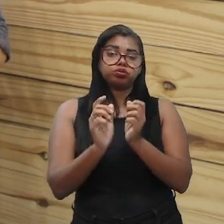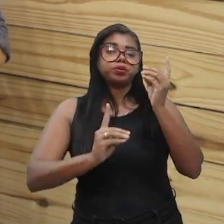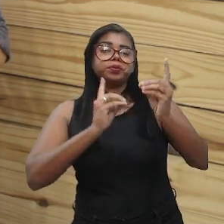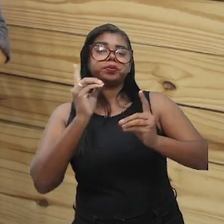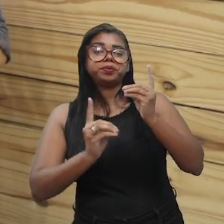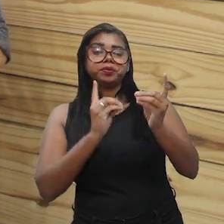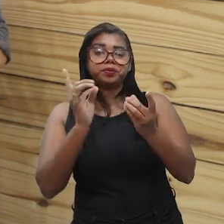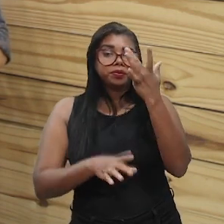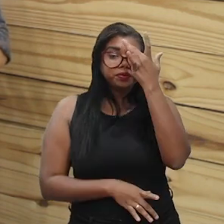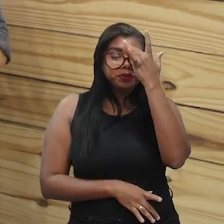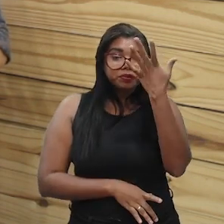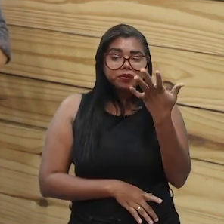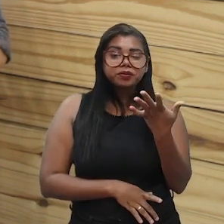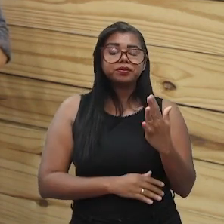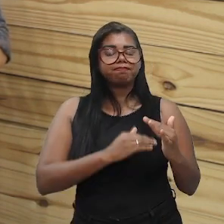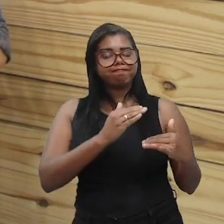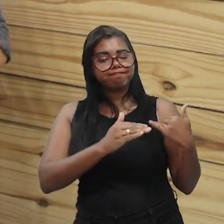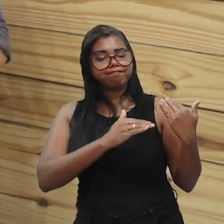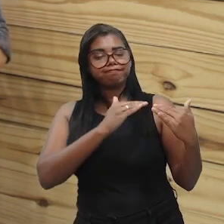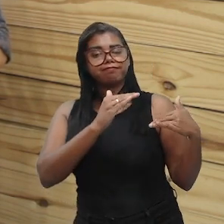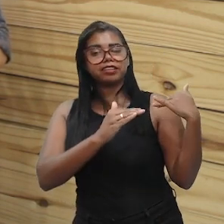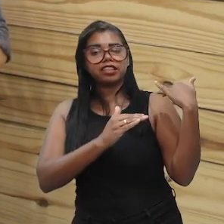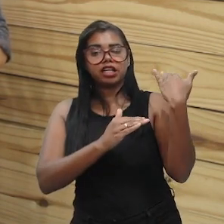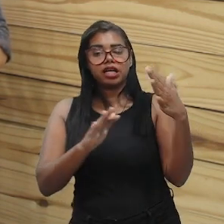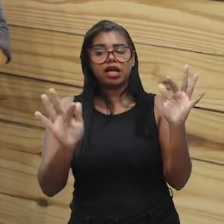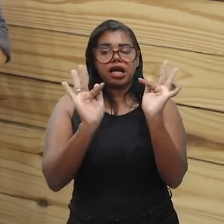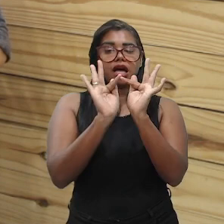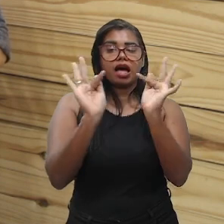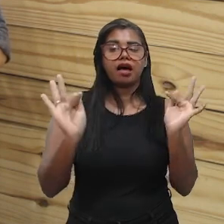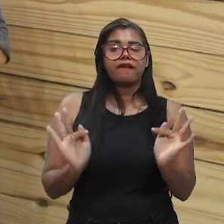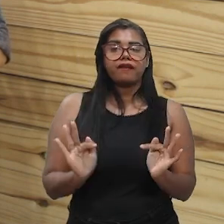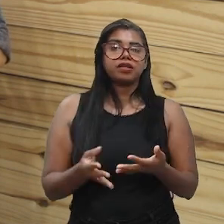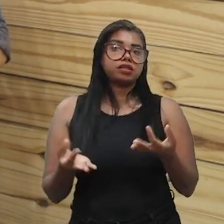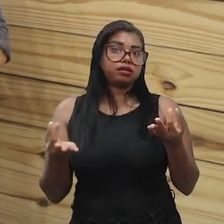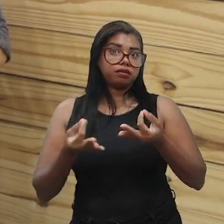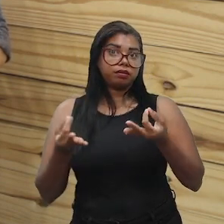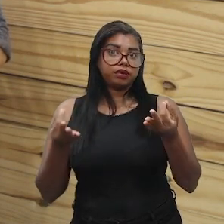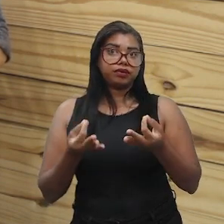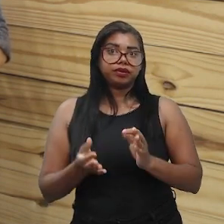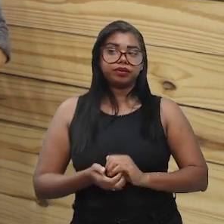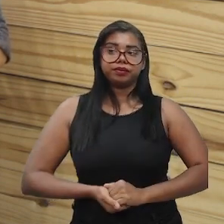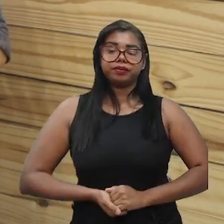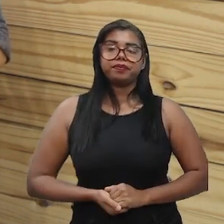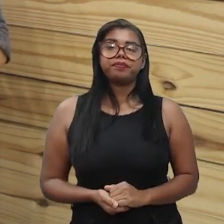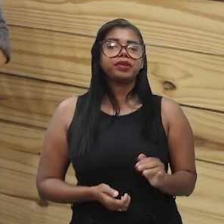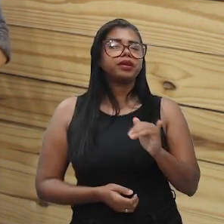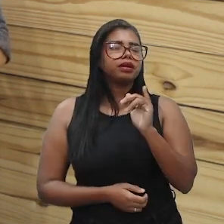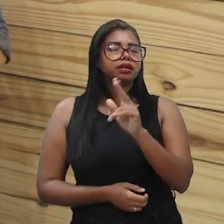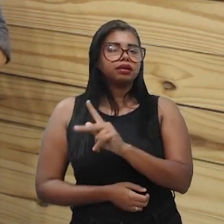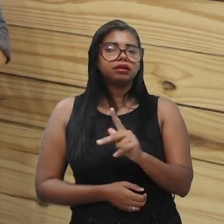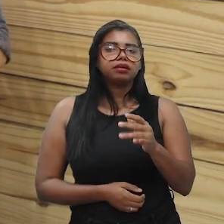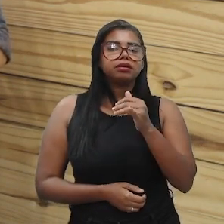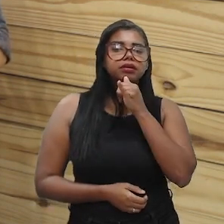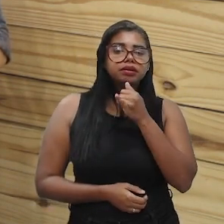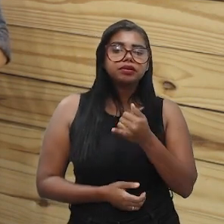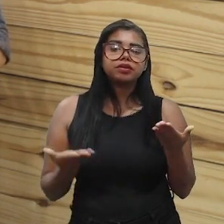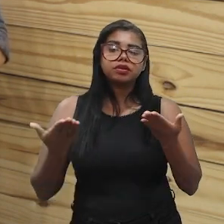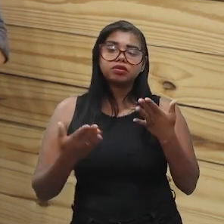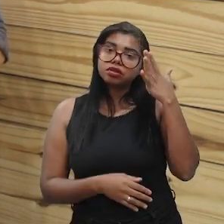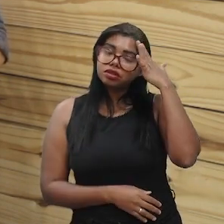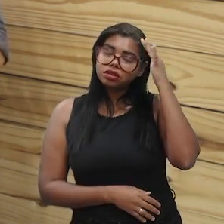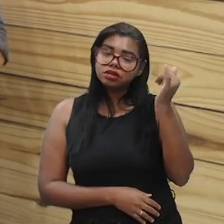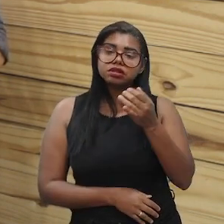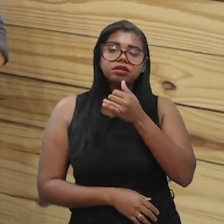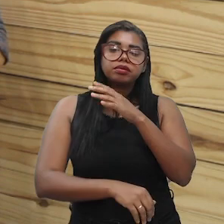prático Perfeito. o desenvolvimento dessa função, Perfeito. por assim dizer. E aí, professor, a gente sabe que